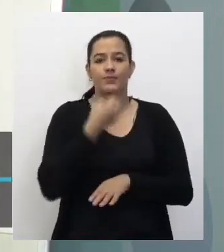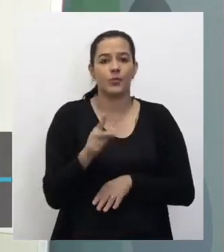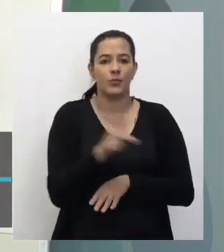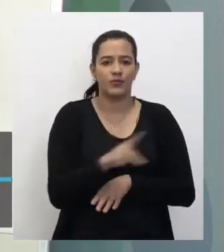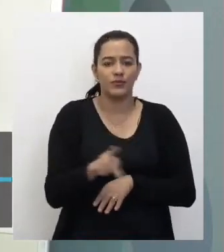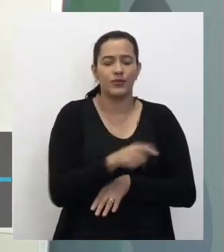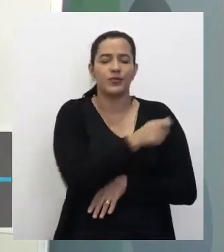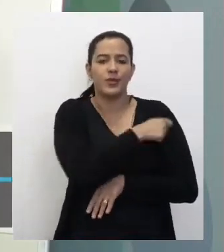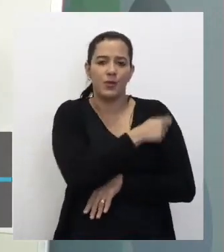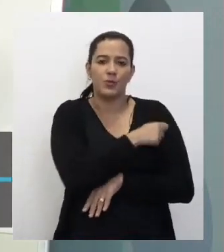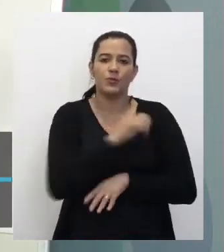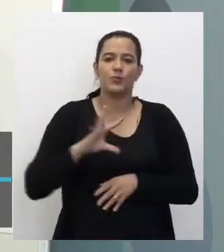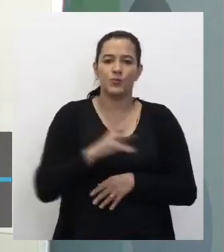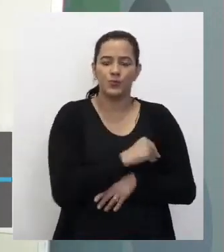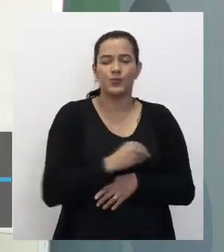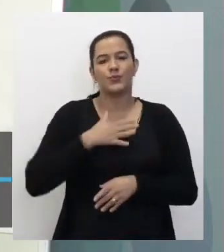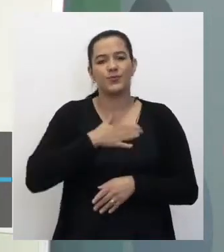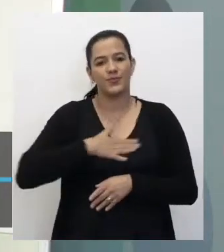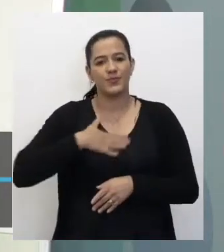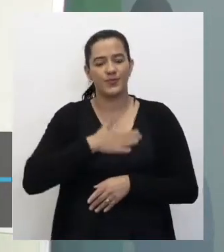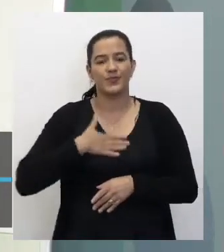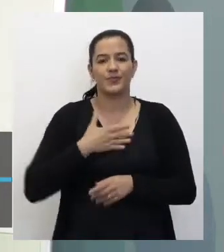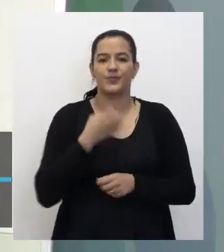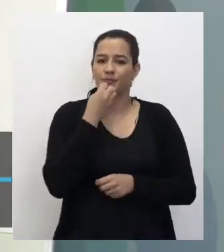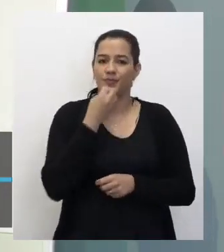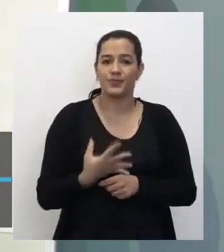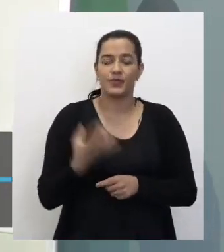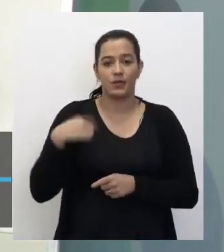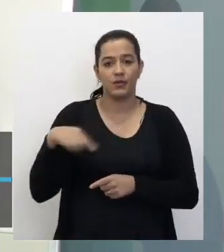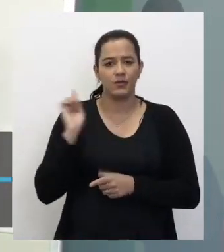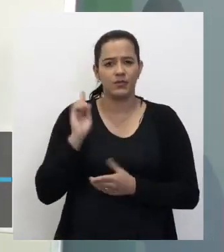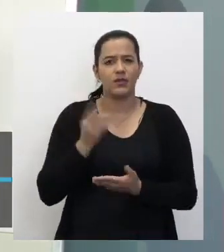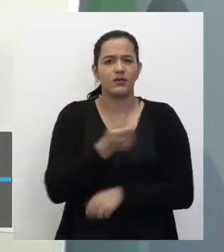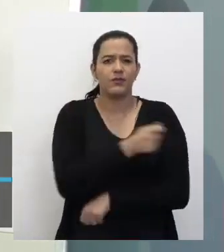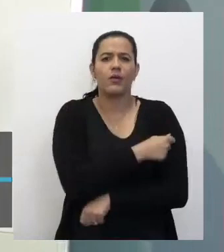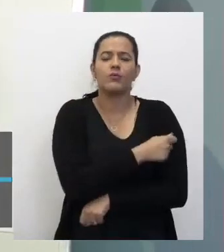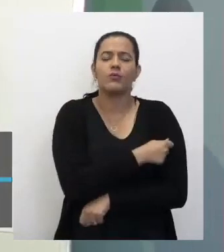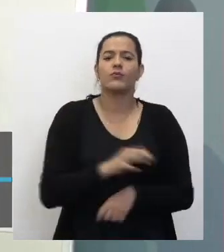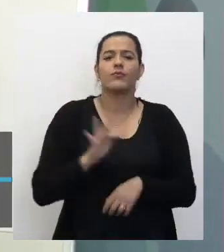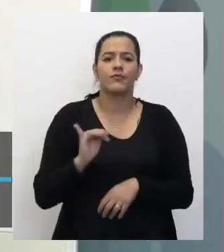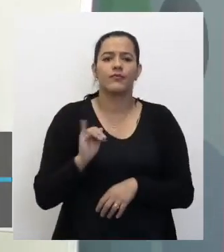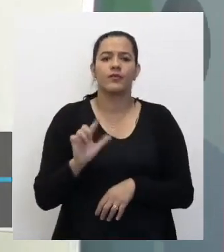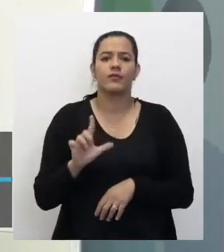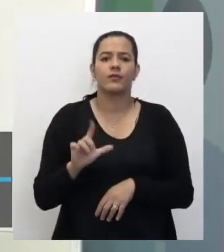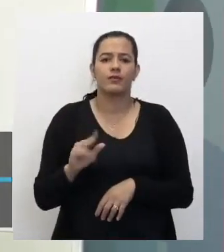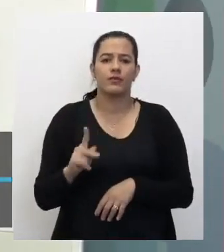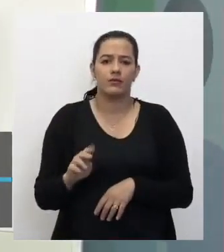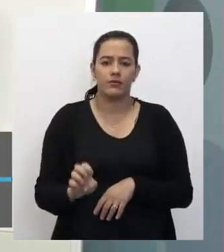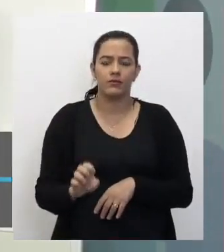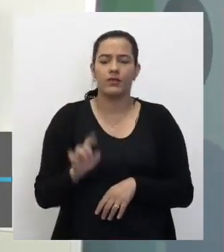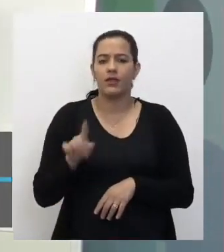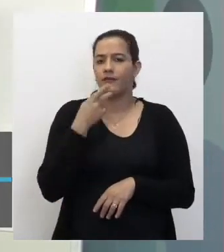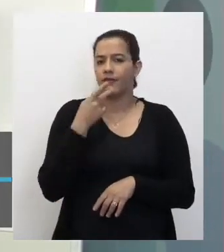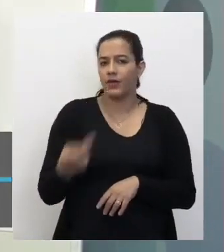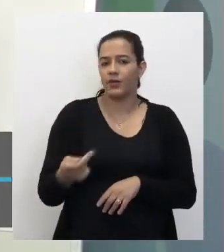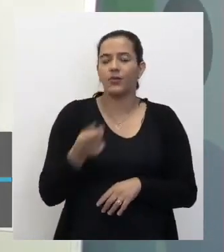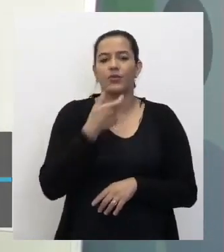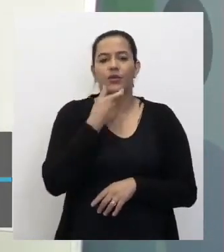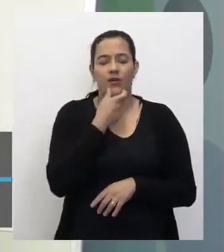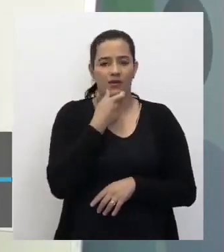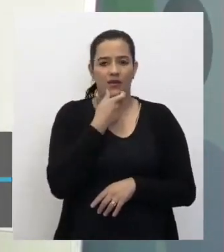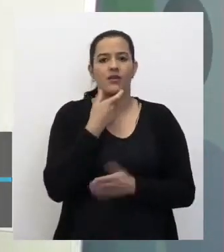professores. Então, na aula passada a gente teve o Felipe Salas, falou da aula de